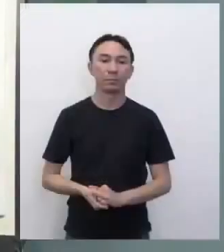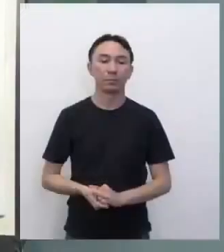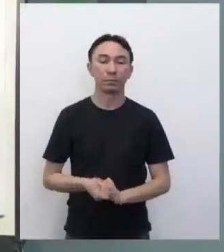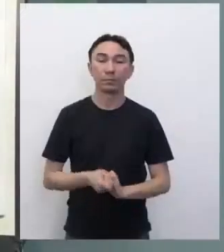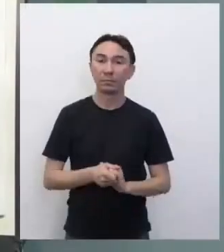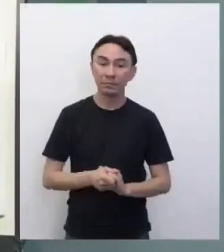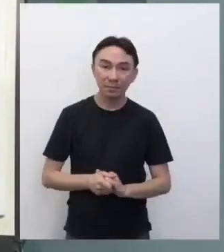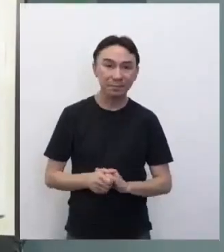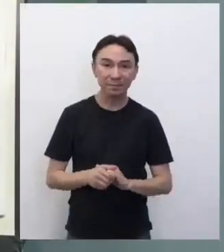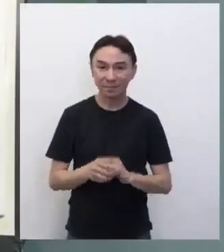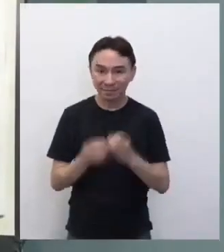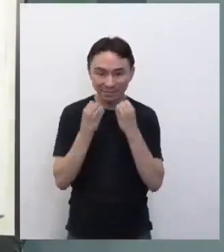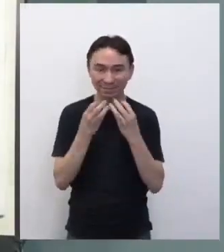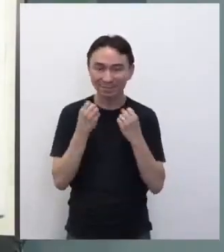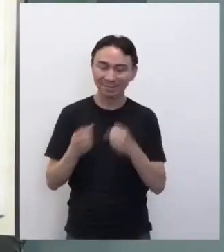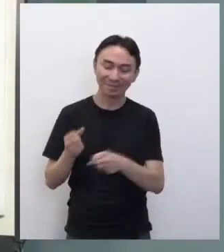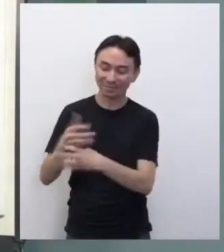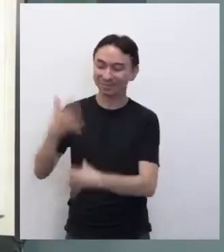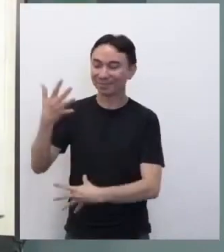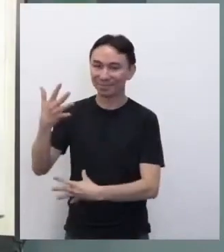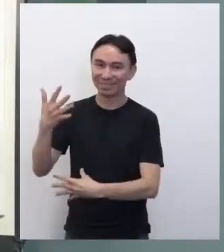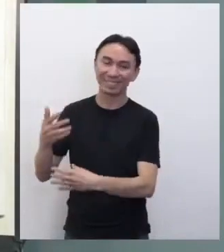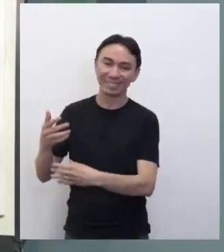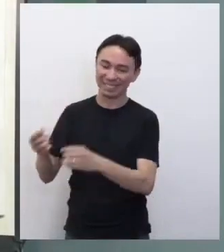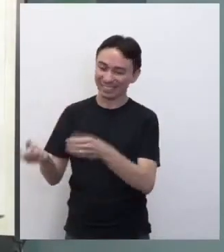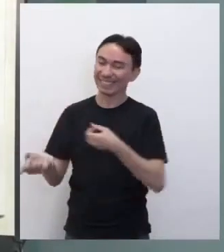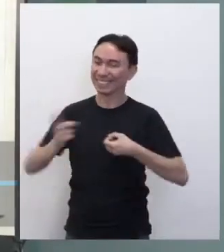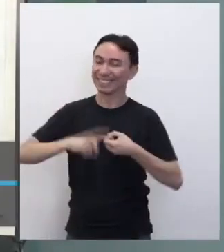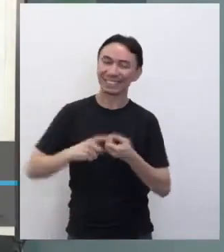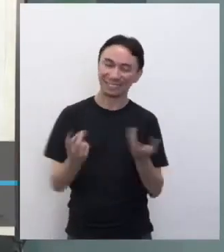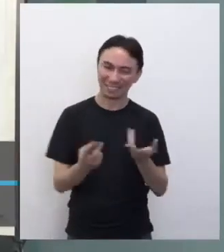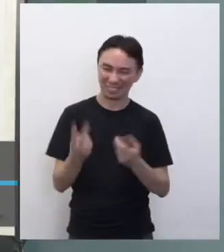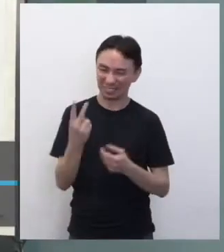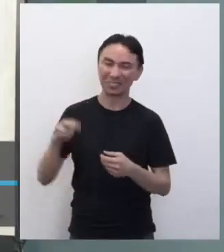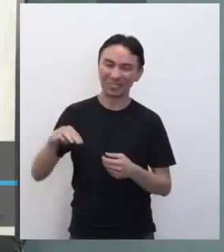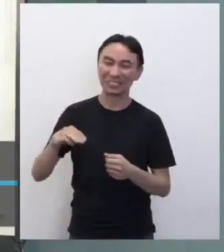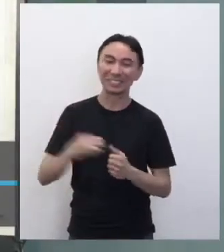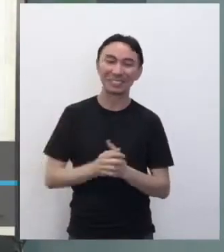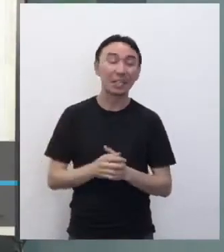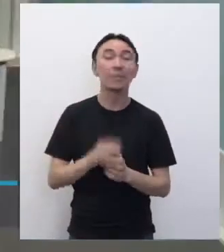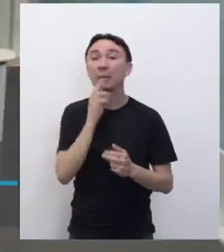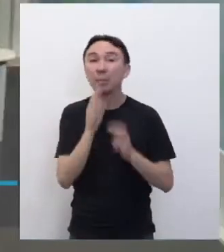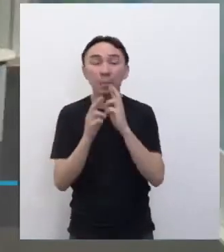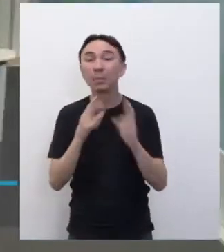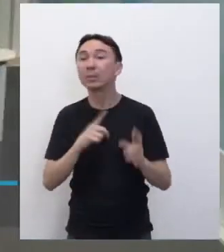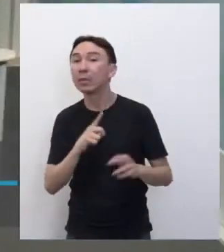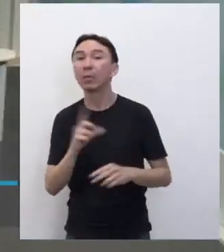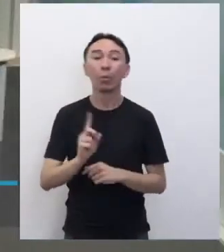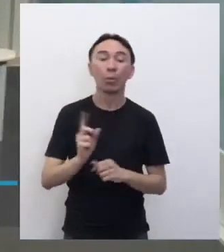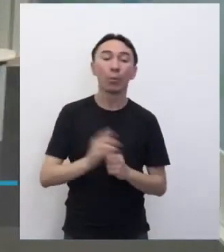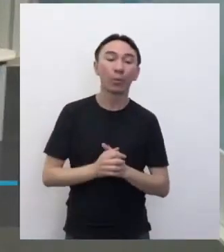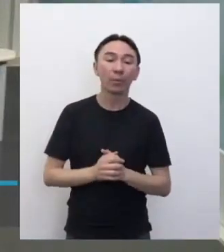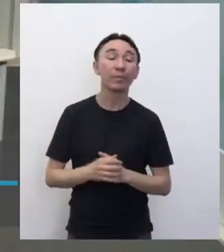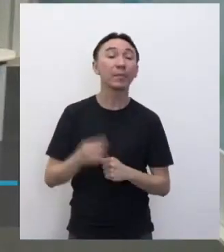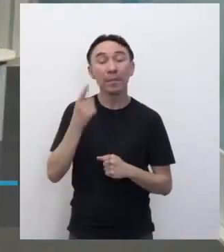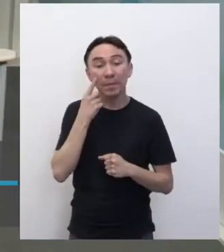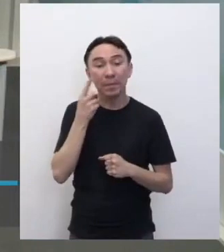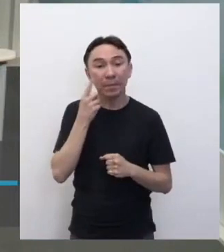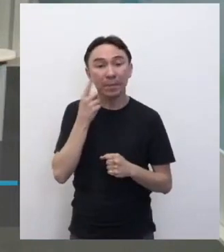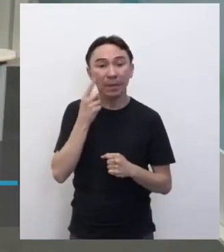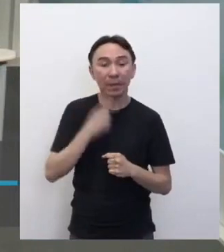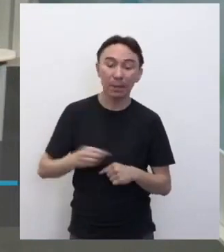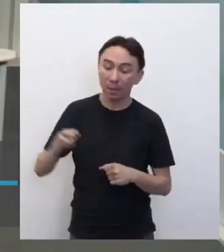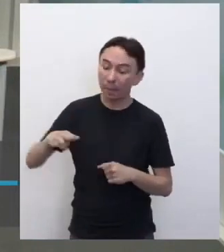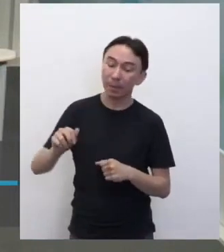Okay, Ed, we are back after 2 minutes. Voltamos aí depois desses 2 minutos. Do we have any answers? Temos algumas respostas? Sure, many answers. Okay. Muitas respostas. Vamos lá. Maria